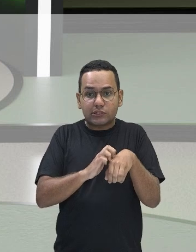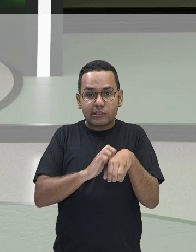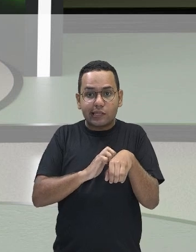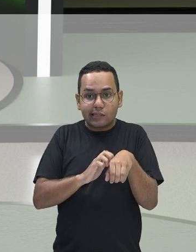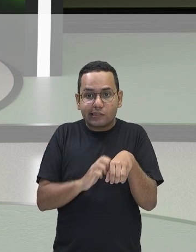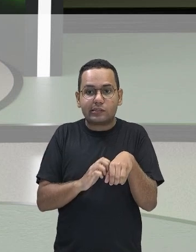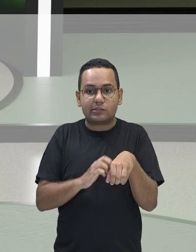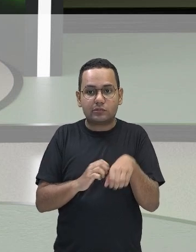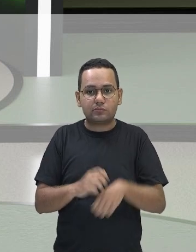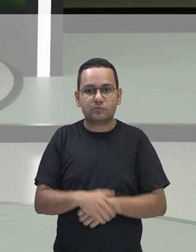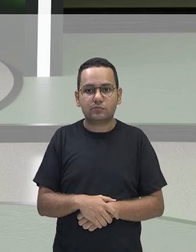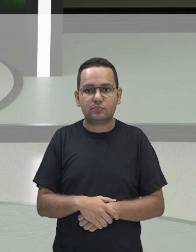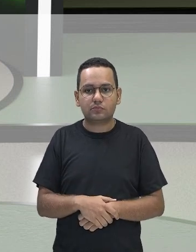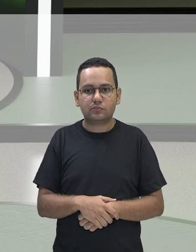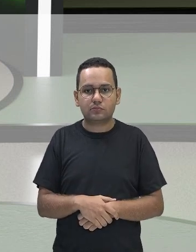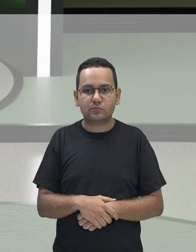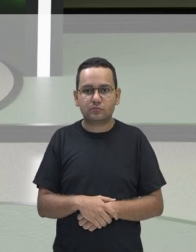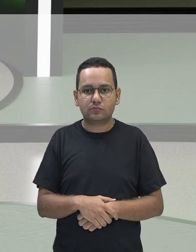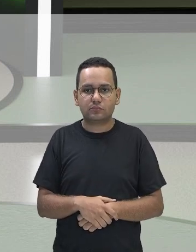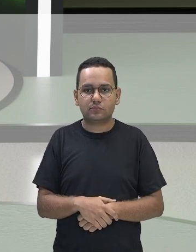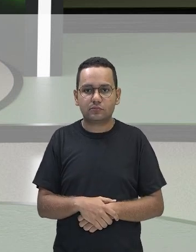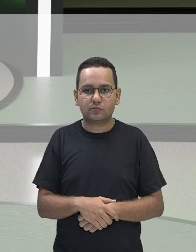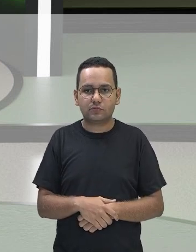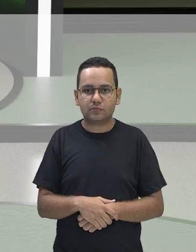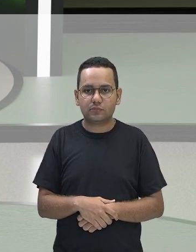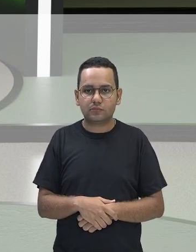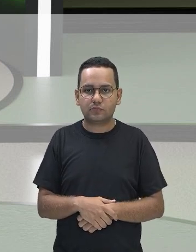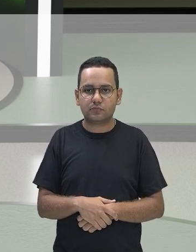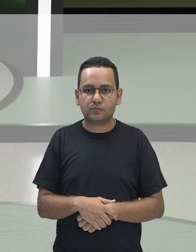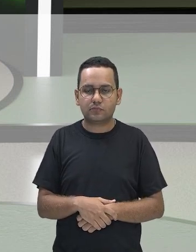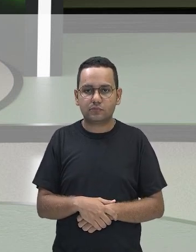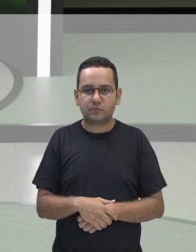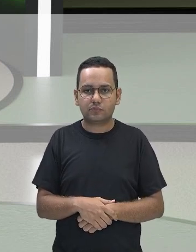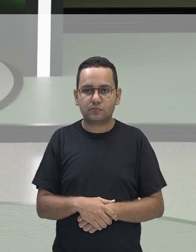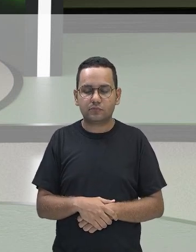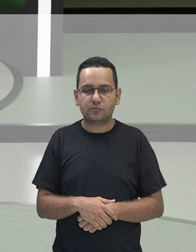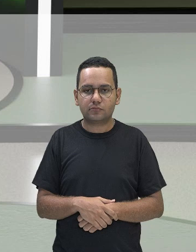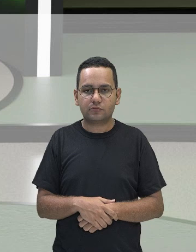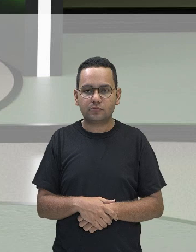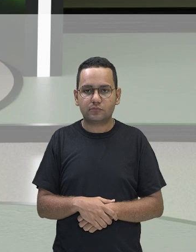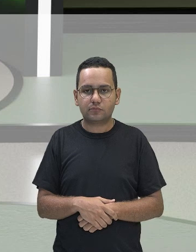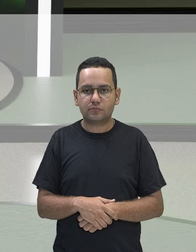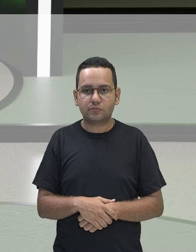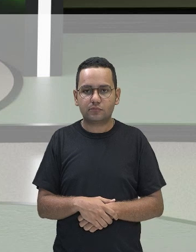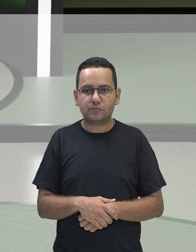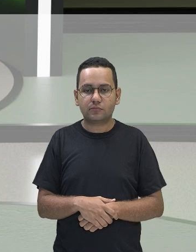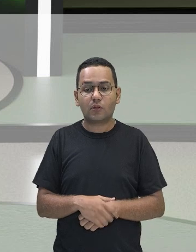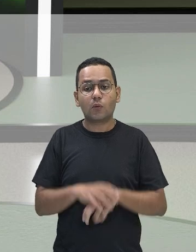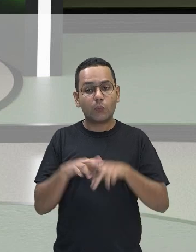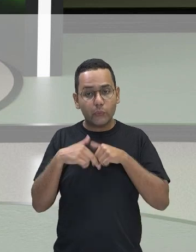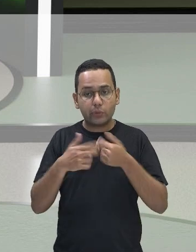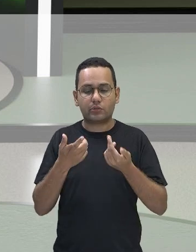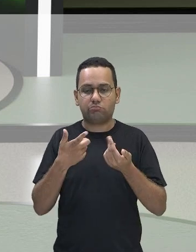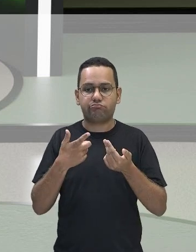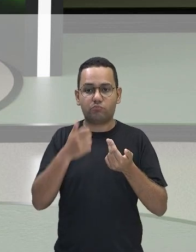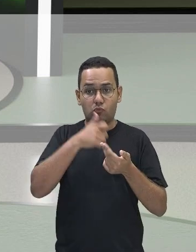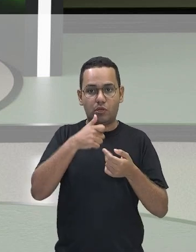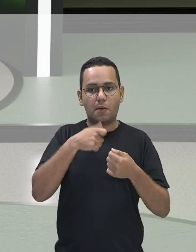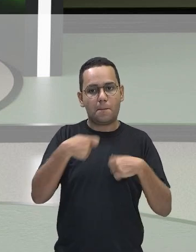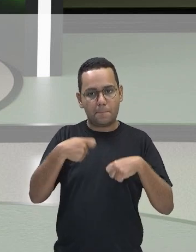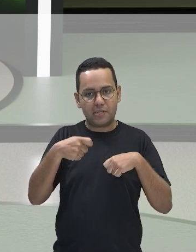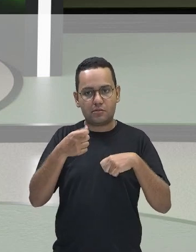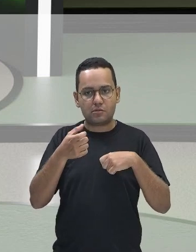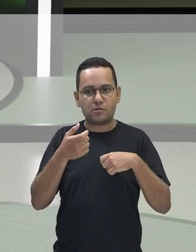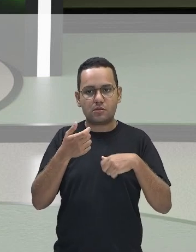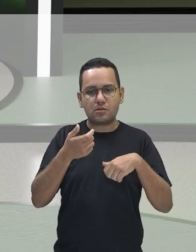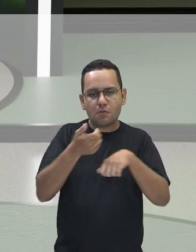que a gente pode falar de uma forma mais técnica. E aí, nesse caso, a mulher precisa procurar um médico, né, realizar uma consulta